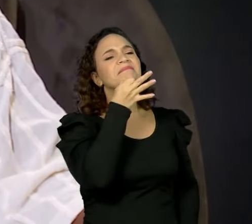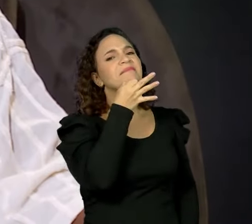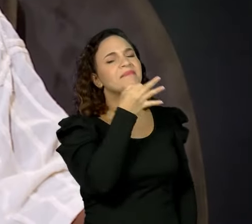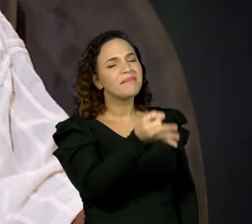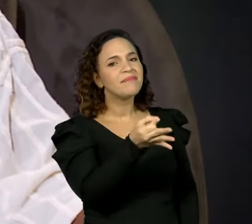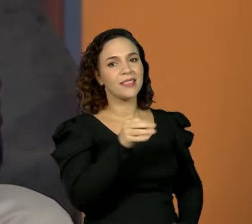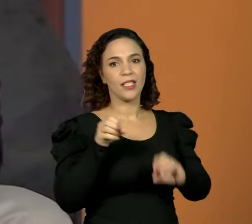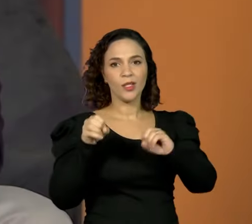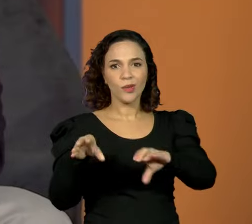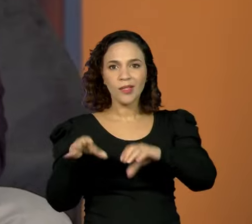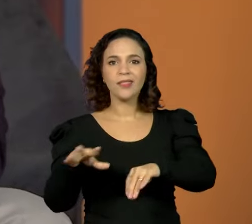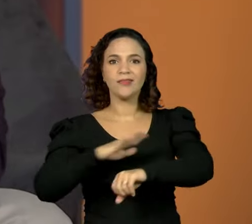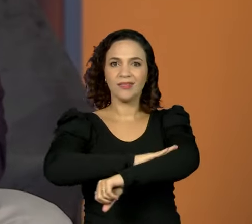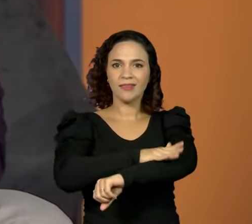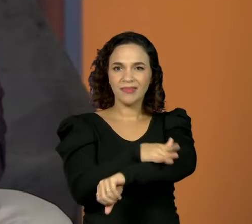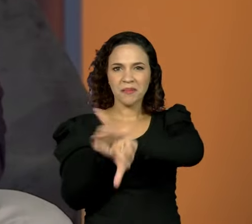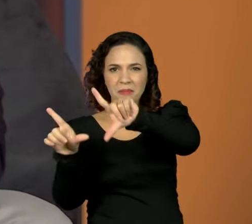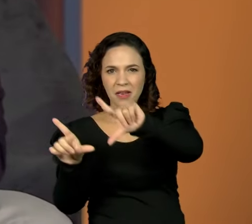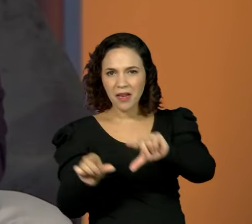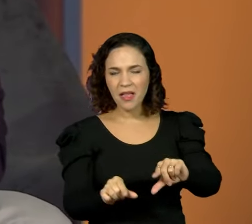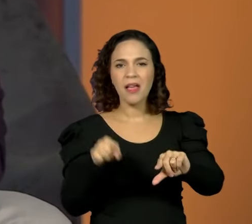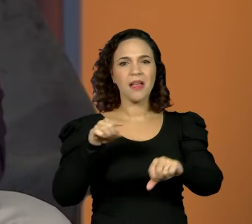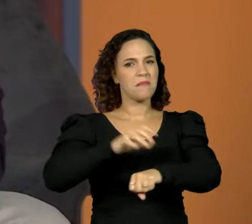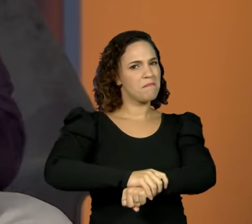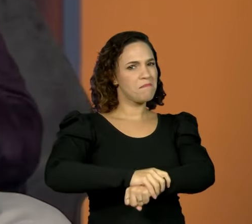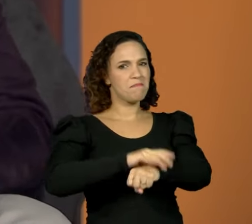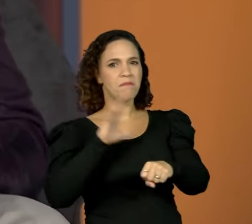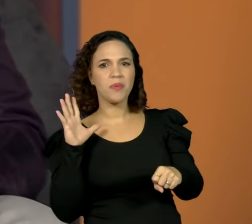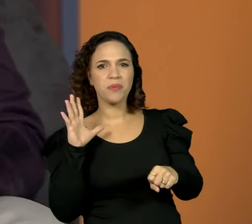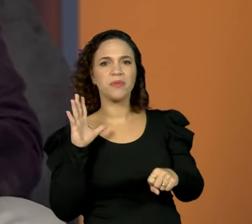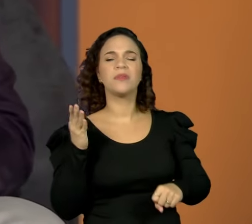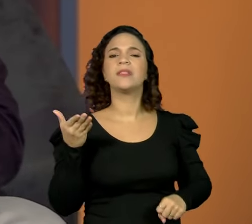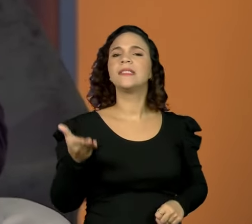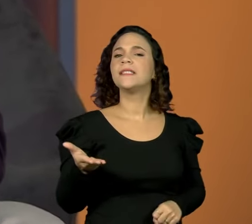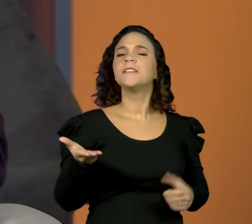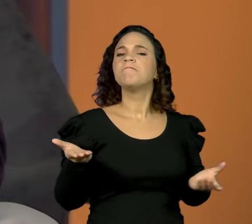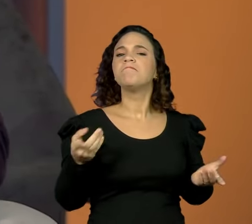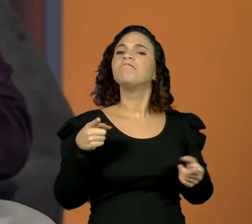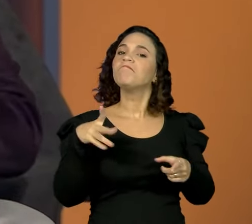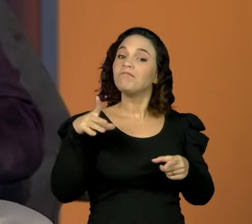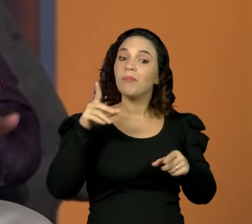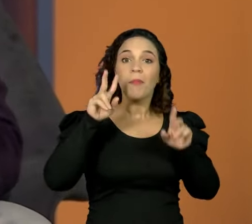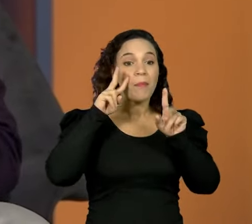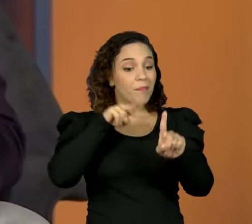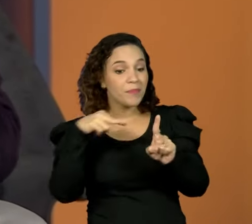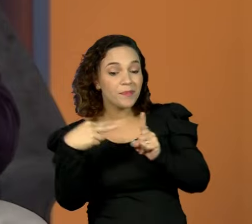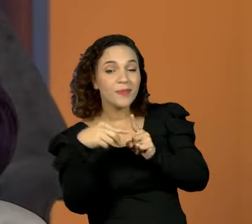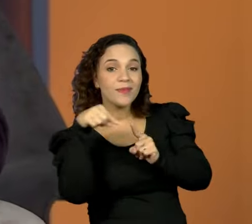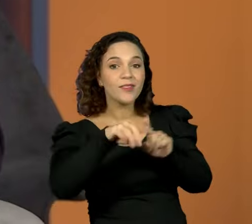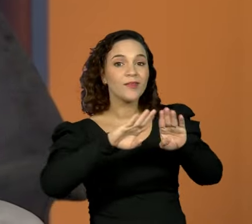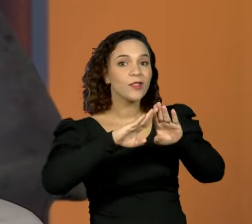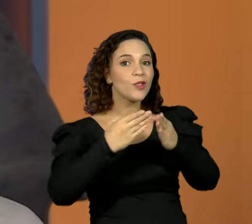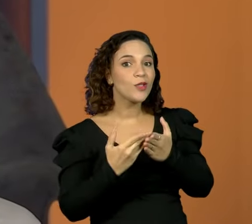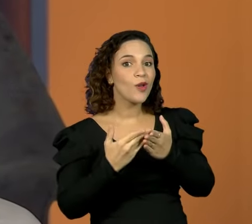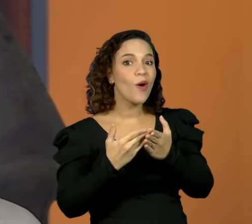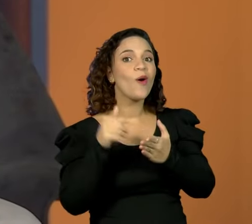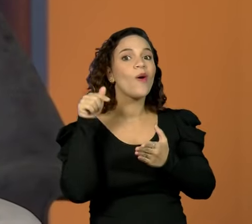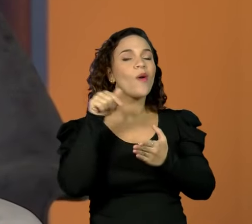educação antirracista e decolonial, a partir do chão da escola, é uma ação